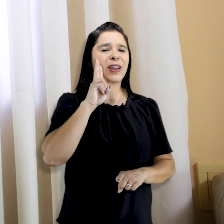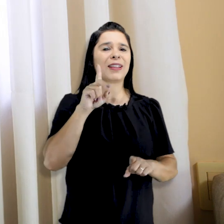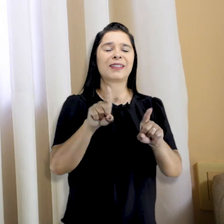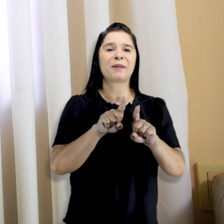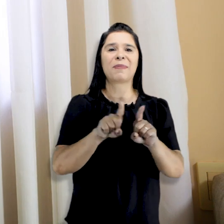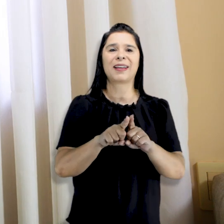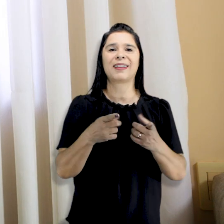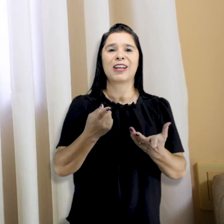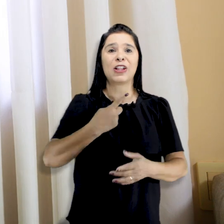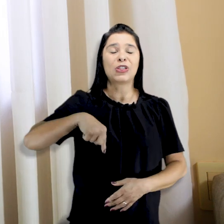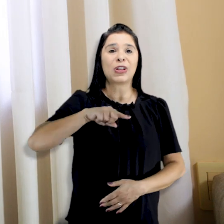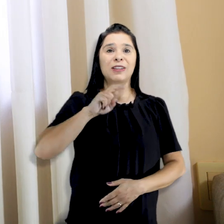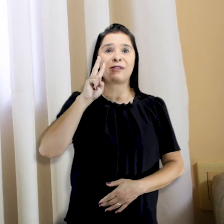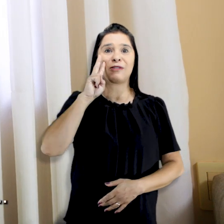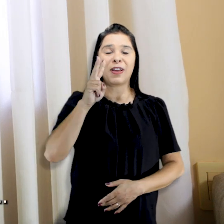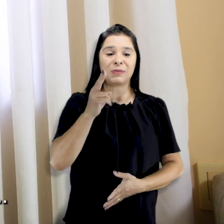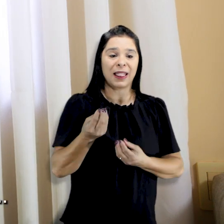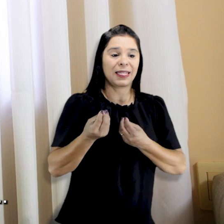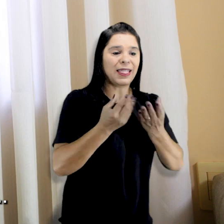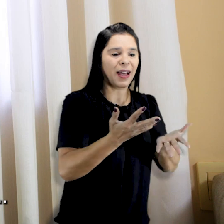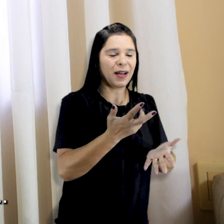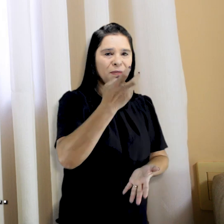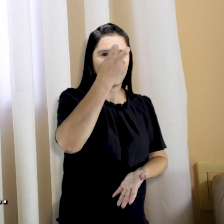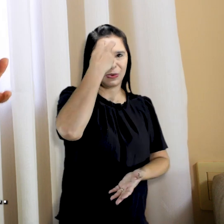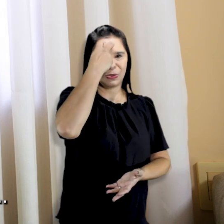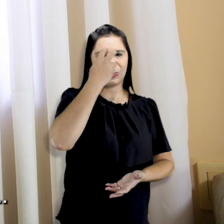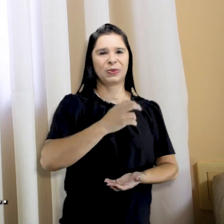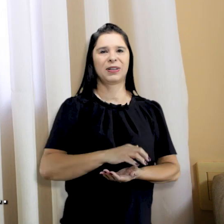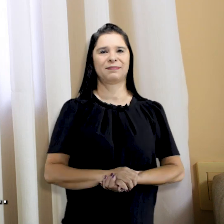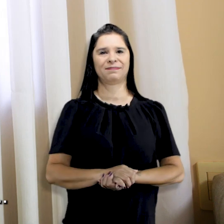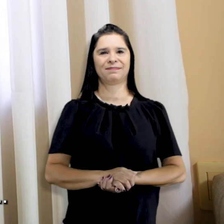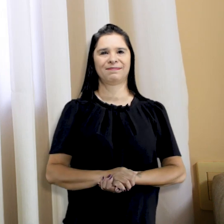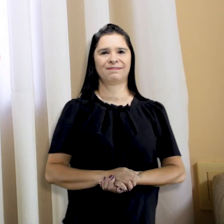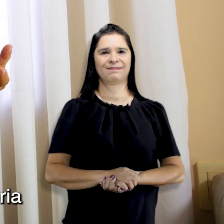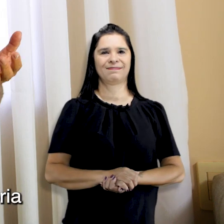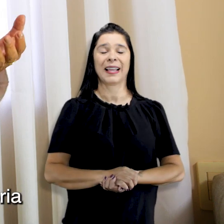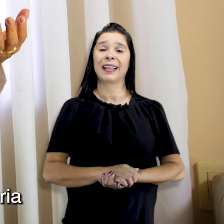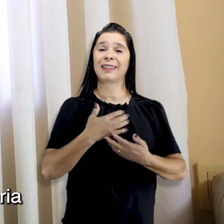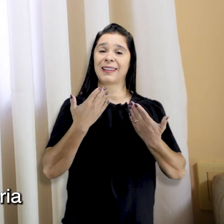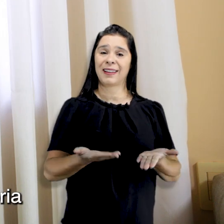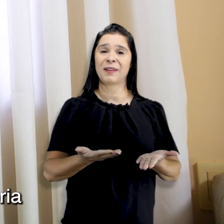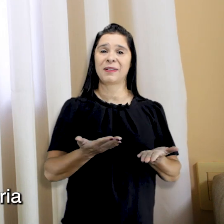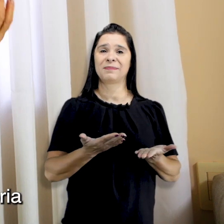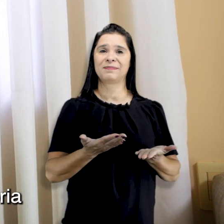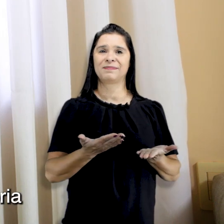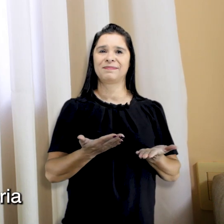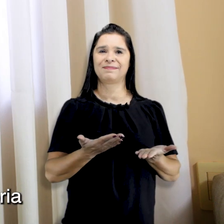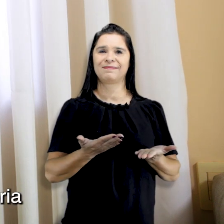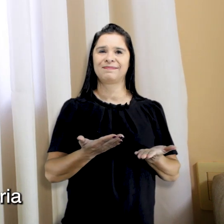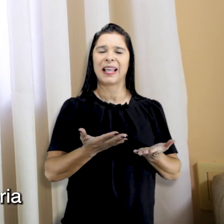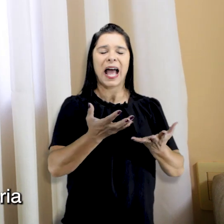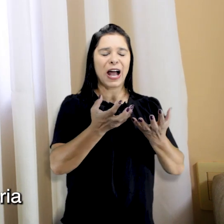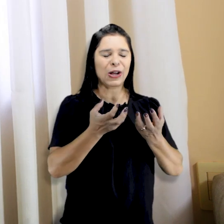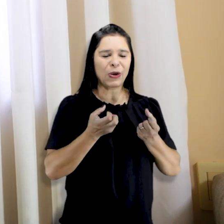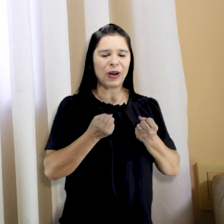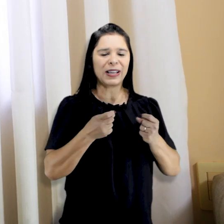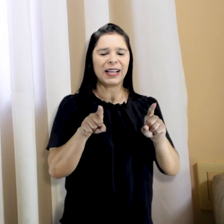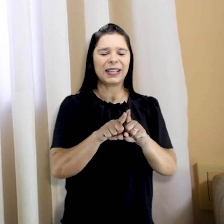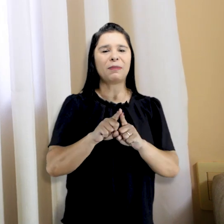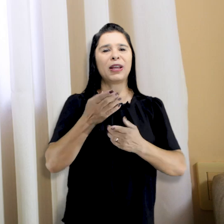para a cultura, né, que é um segmento, né, que acolhe e que guarda toda a